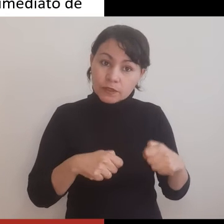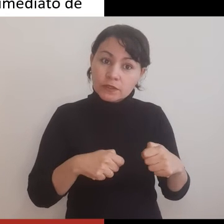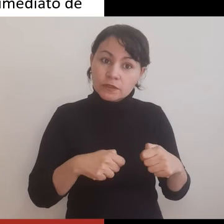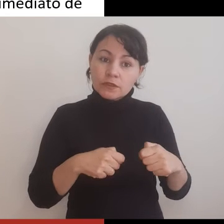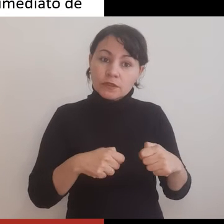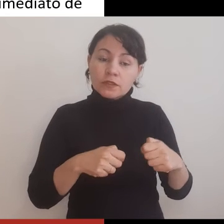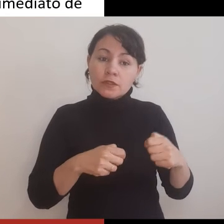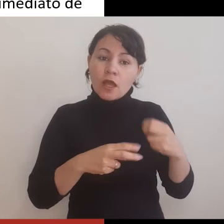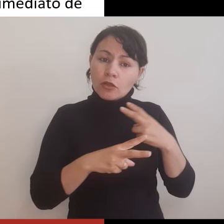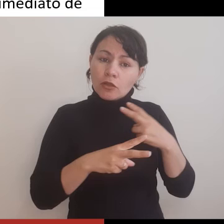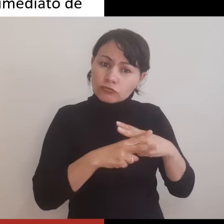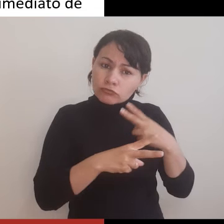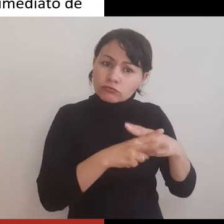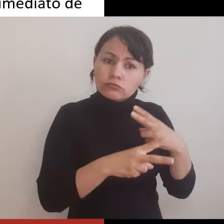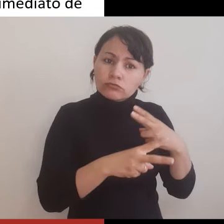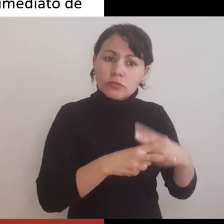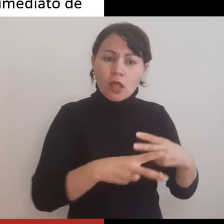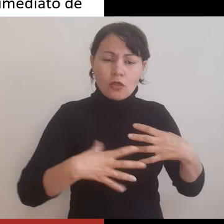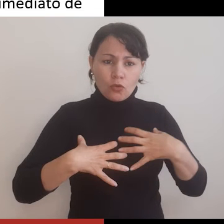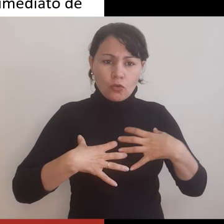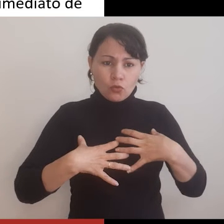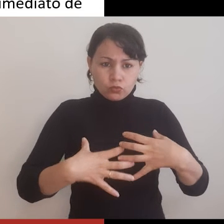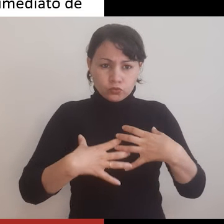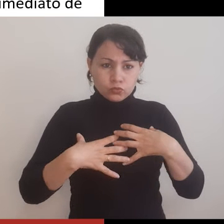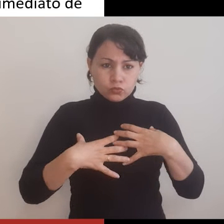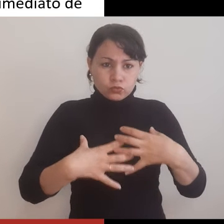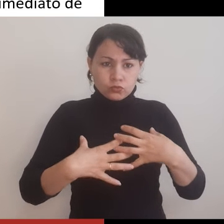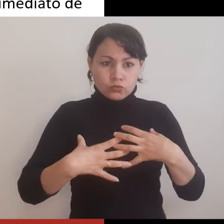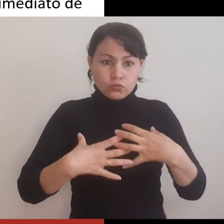uma assistência respiratória,